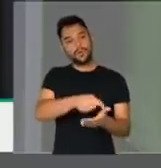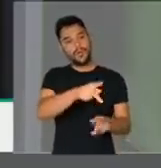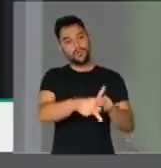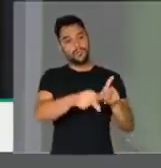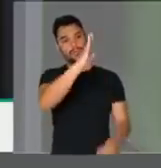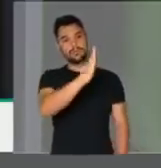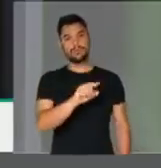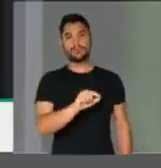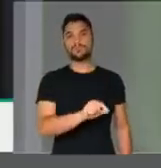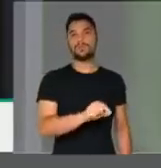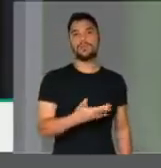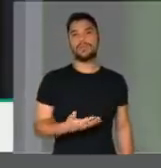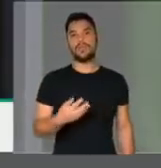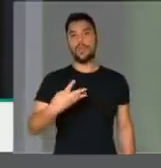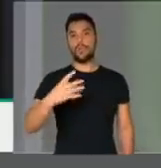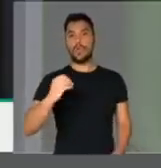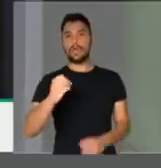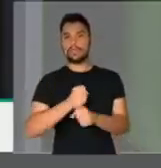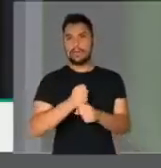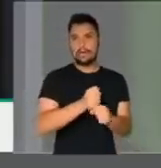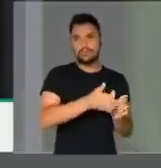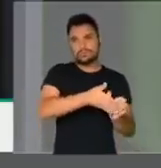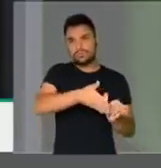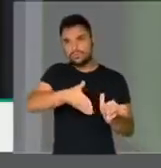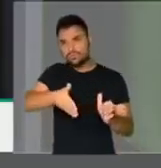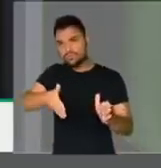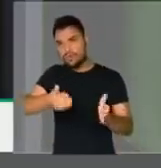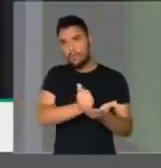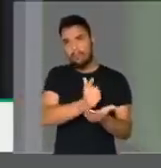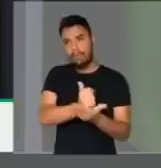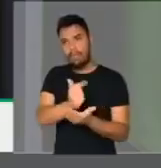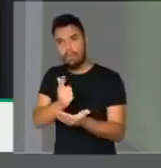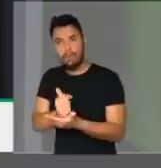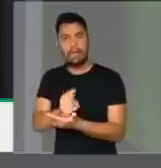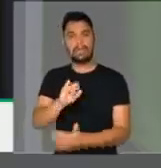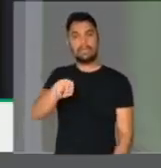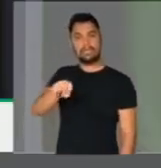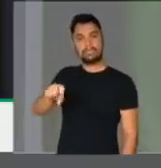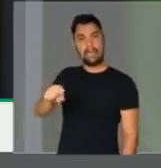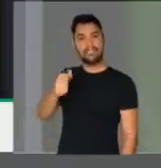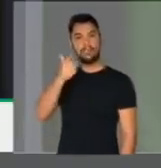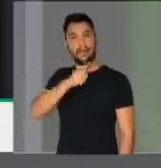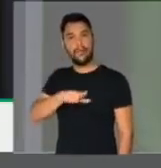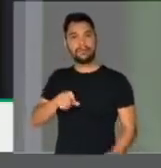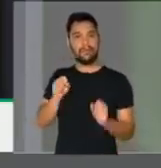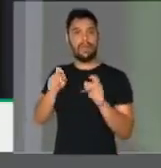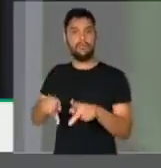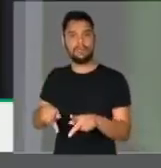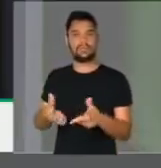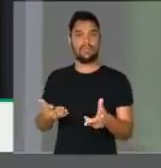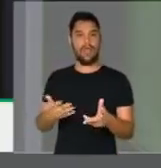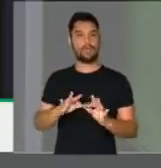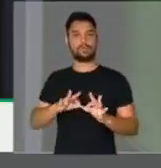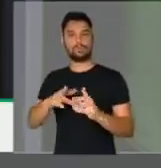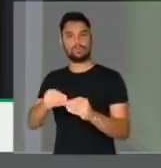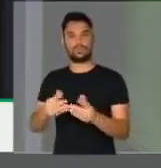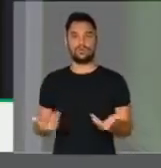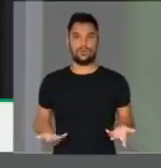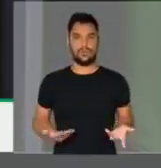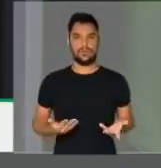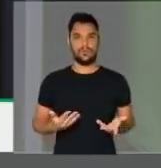brasileiros 40 anos de contribuição para ter acesso a aposentadoria integral? Está